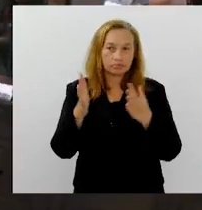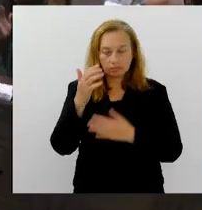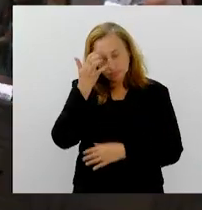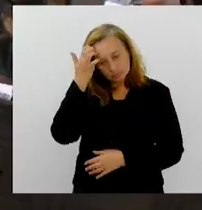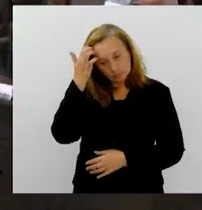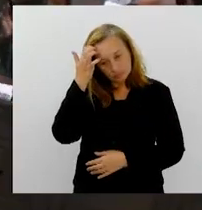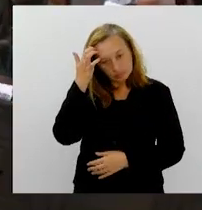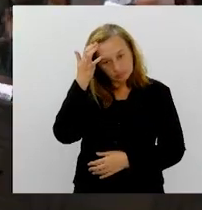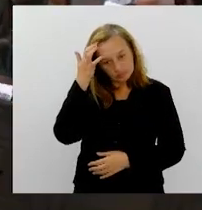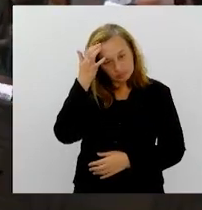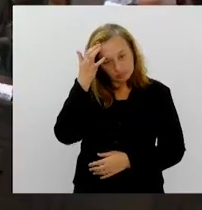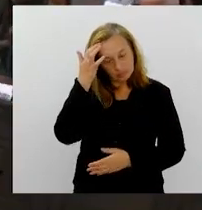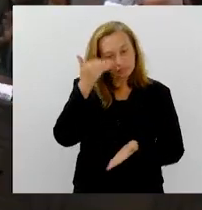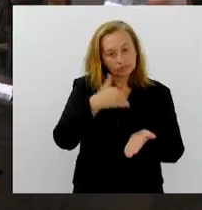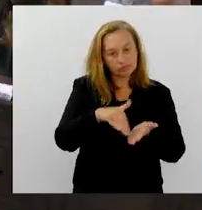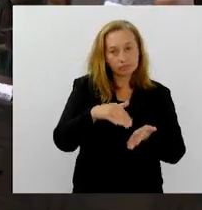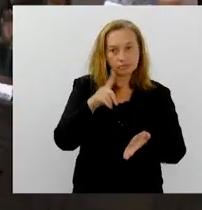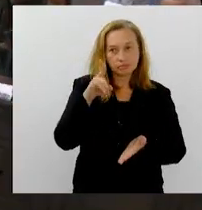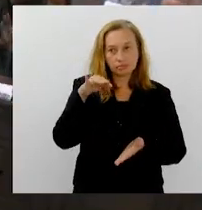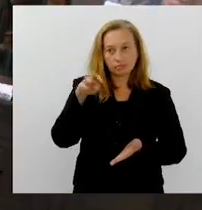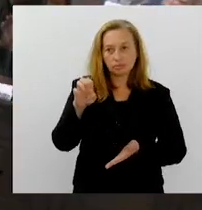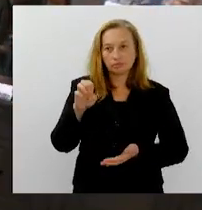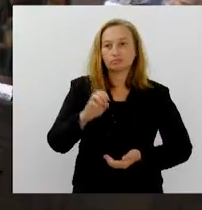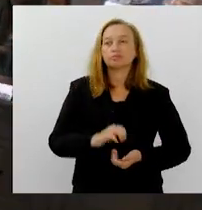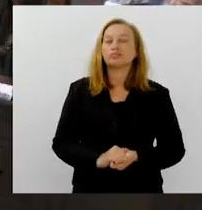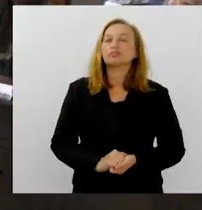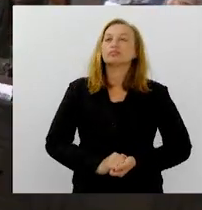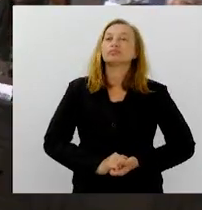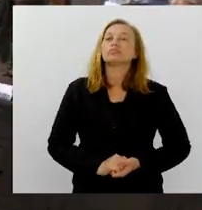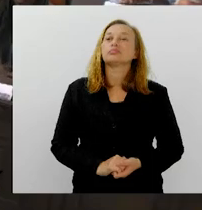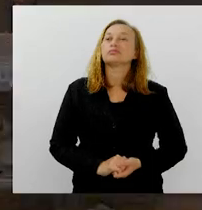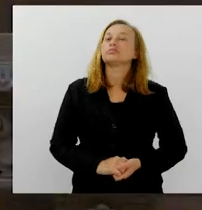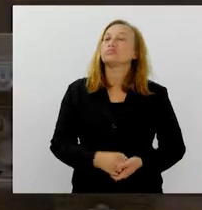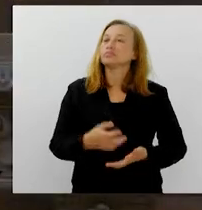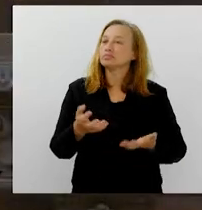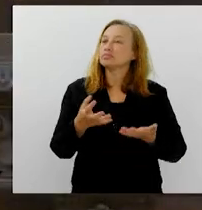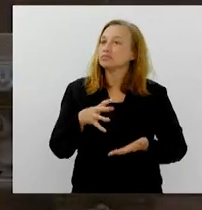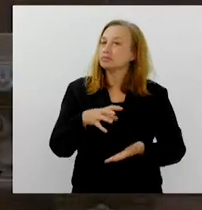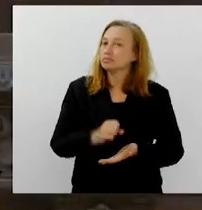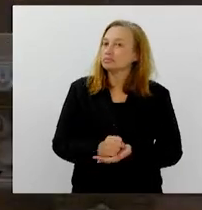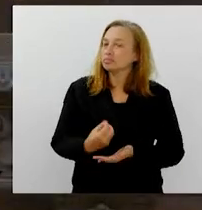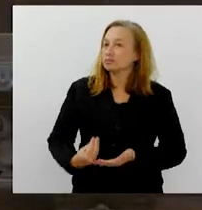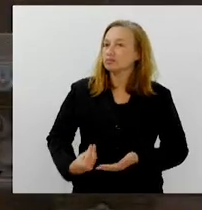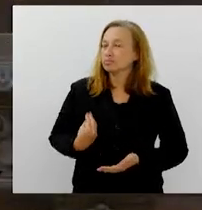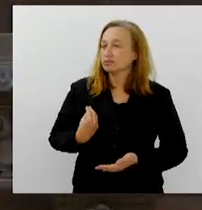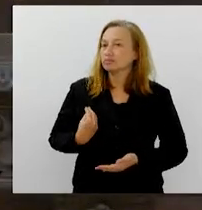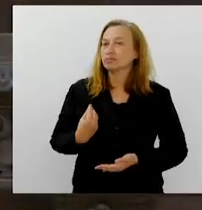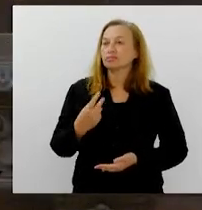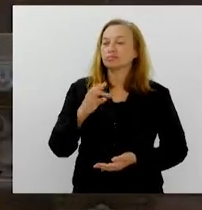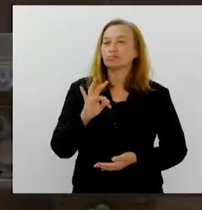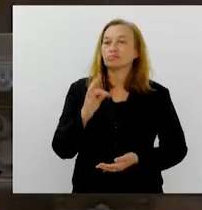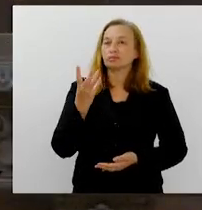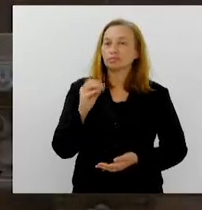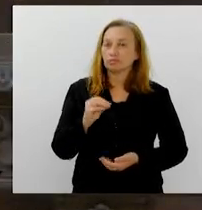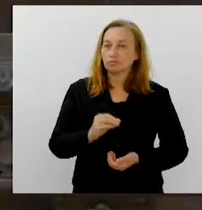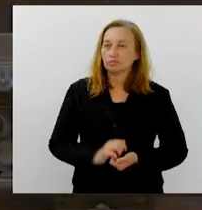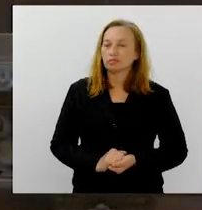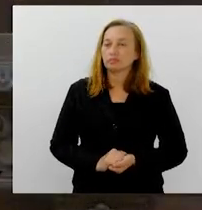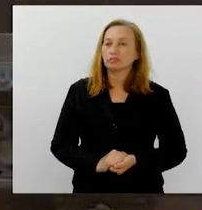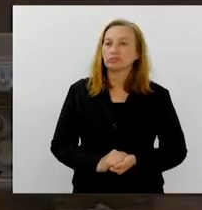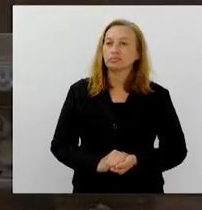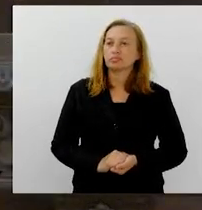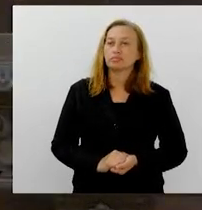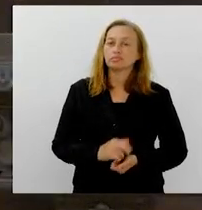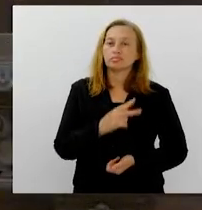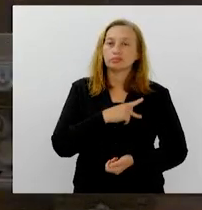secretária Daniele Barros. Muito obrigada. Eu queria aqui registrar a presença do senhor Tiago Santana, presidente do